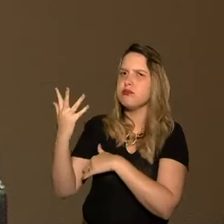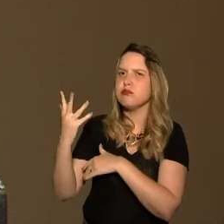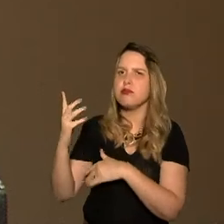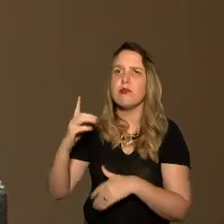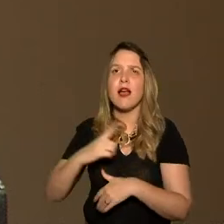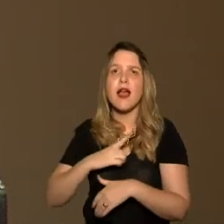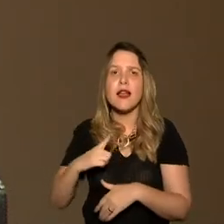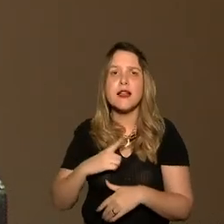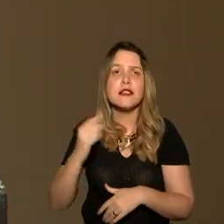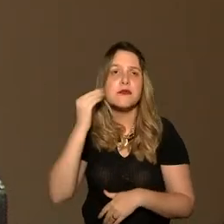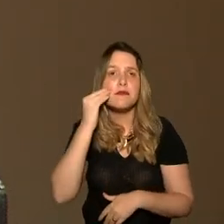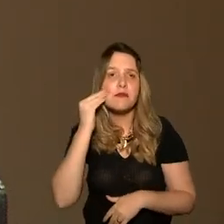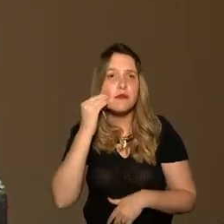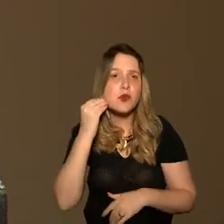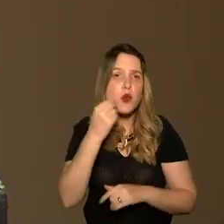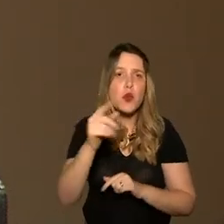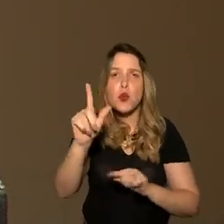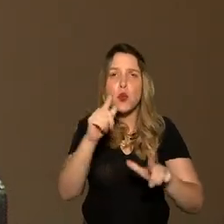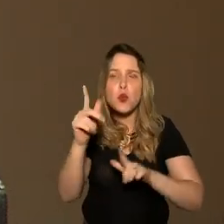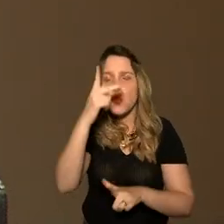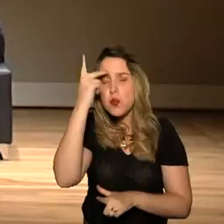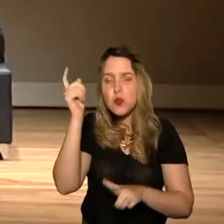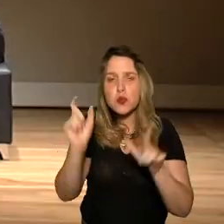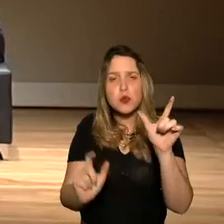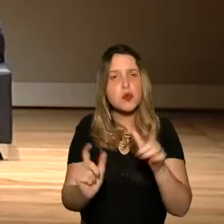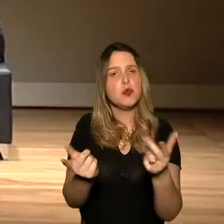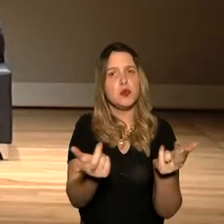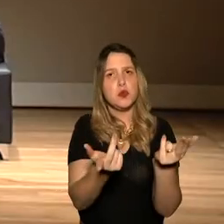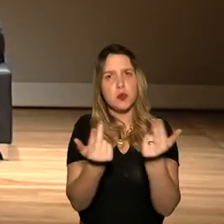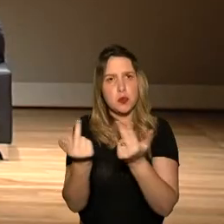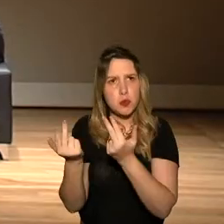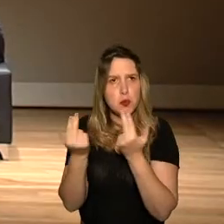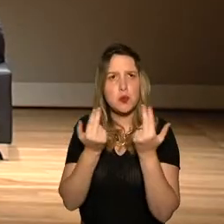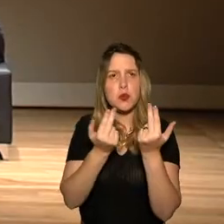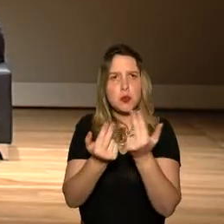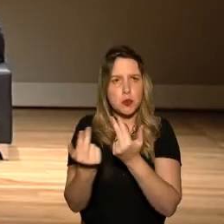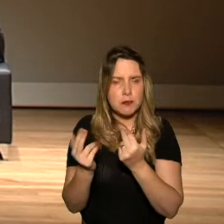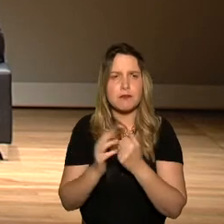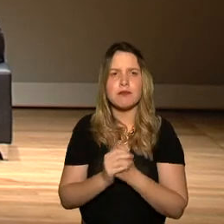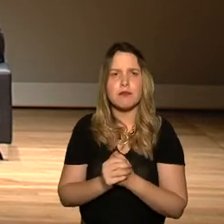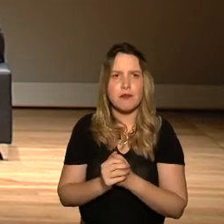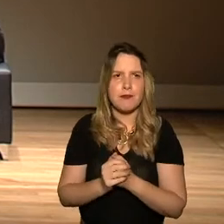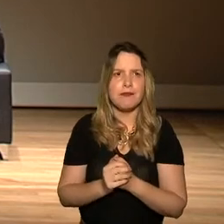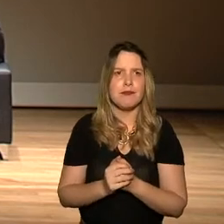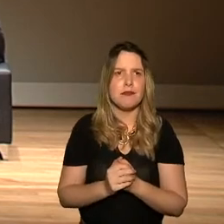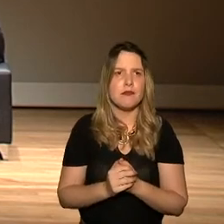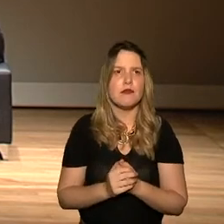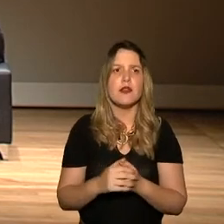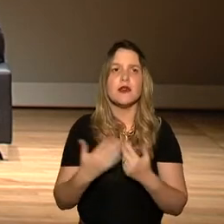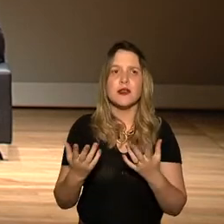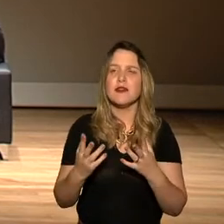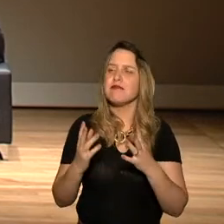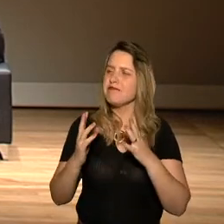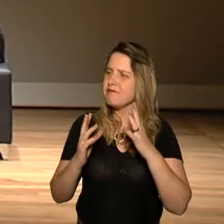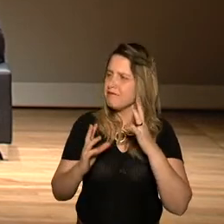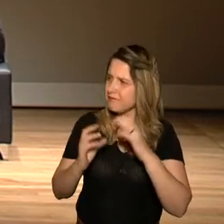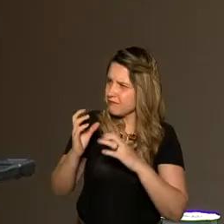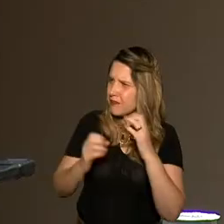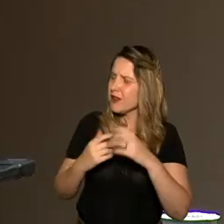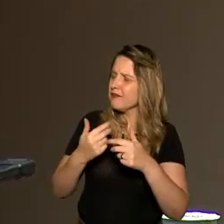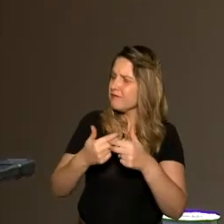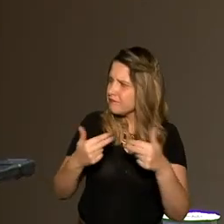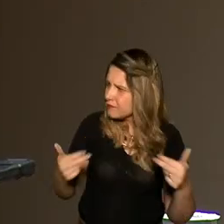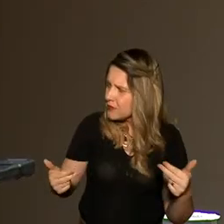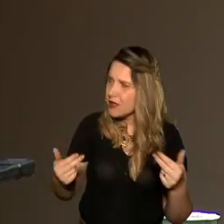da experiência pessoal de cada um Claro e aí você criar e pensar uma